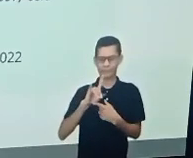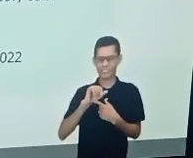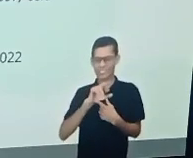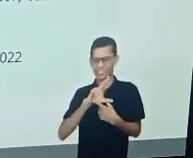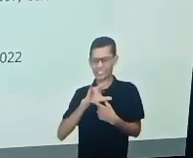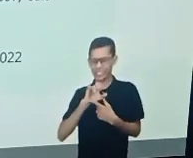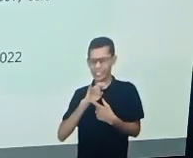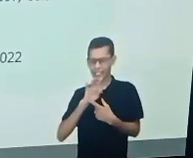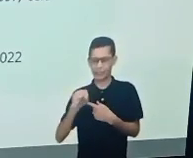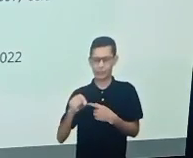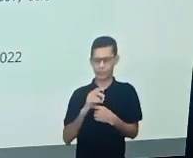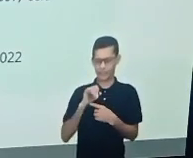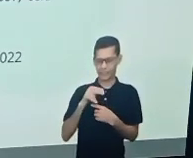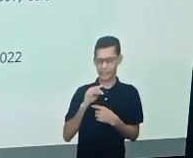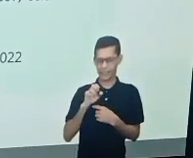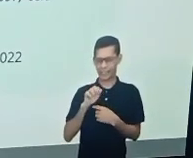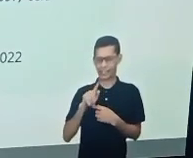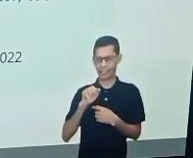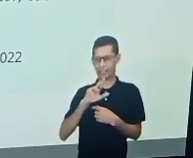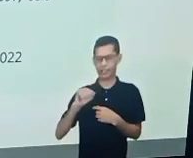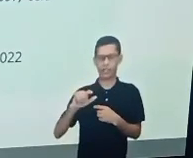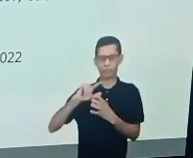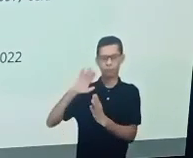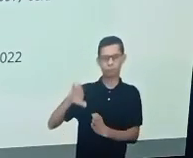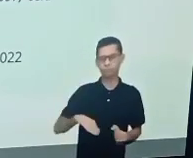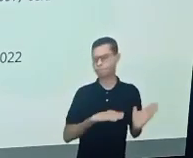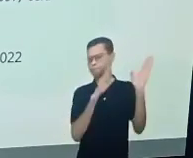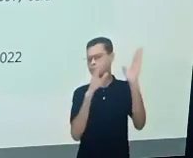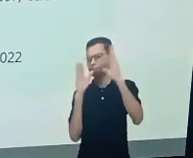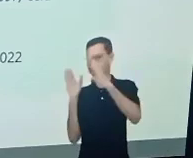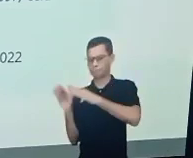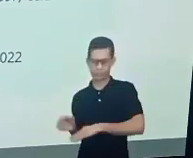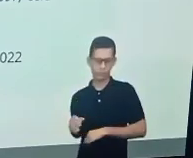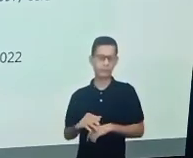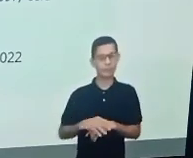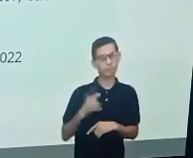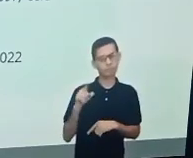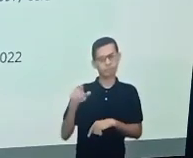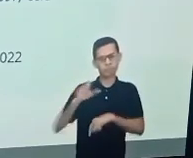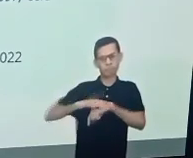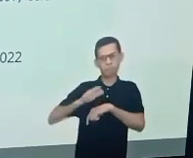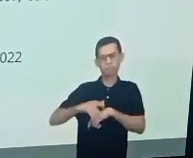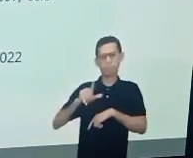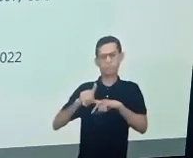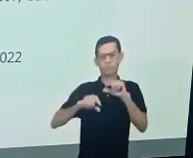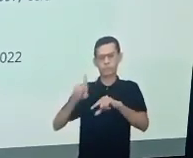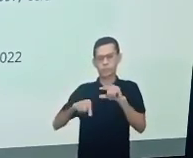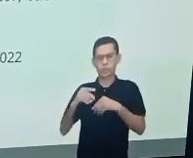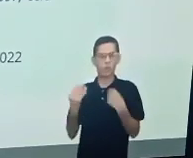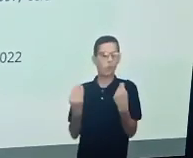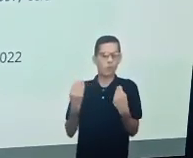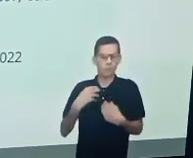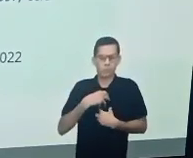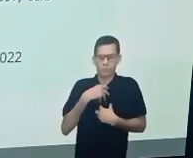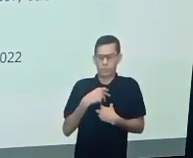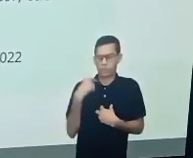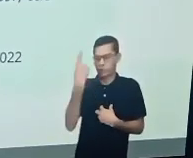Então, eles vão sempre optar pela opção de carga horária. Isso aí vai ser relativo. Então, o que vai aparecer para